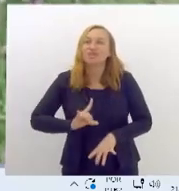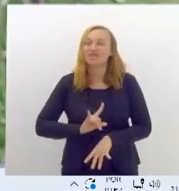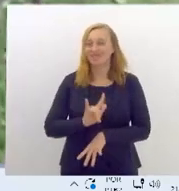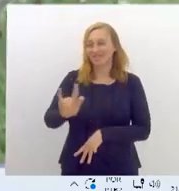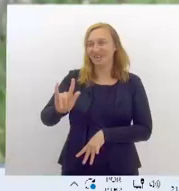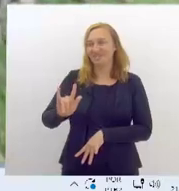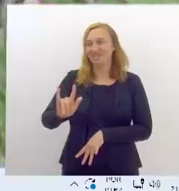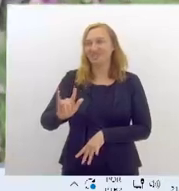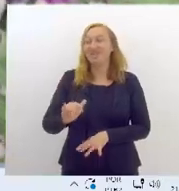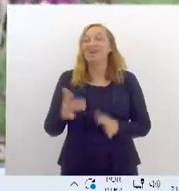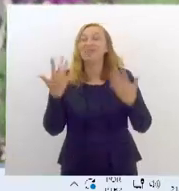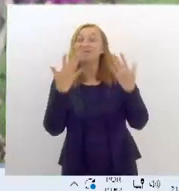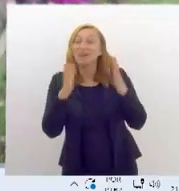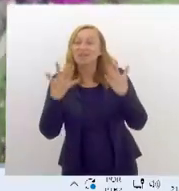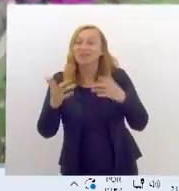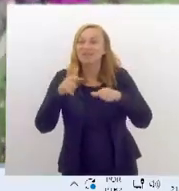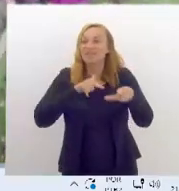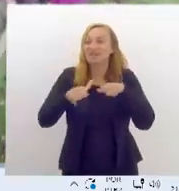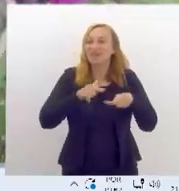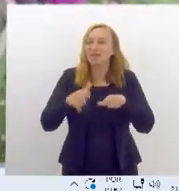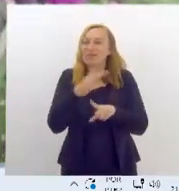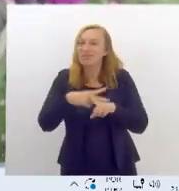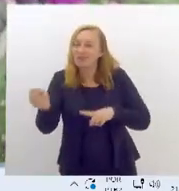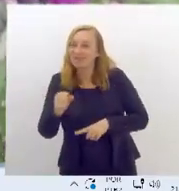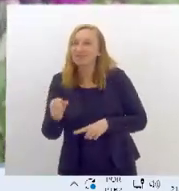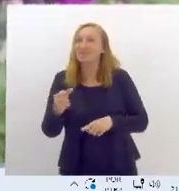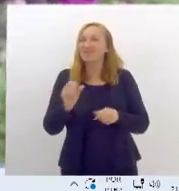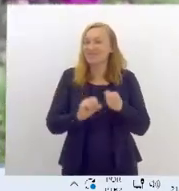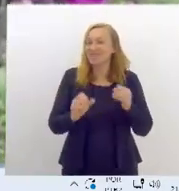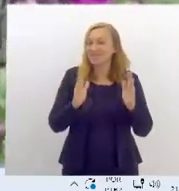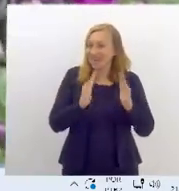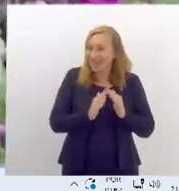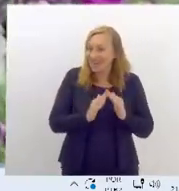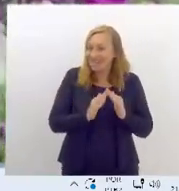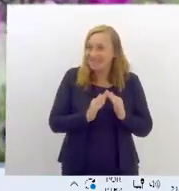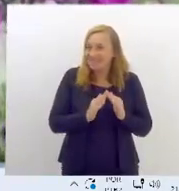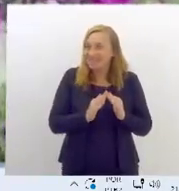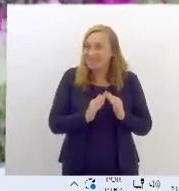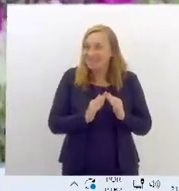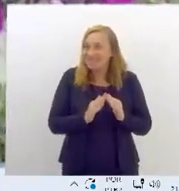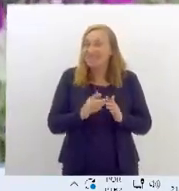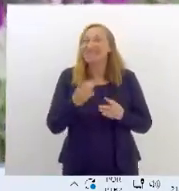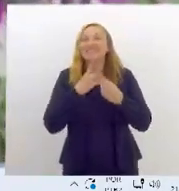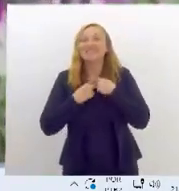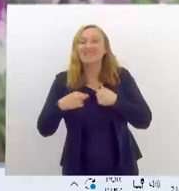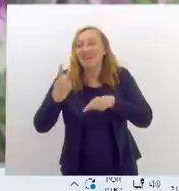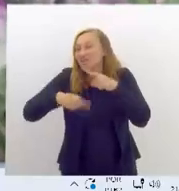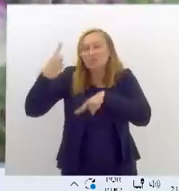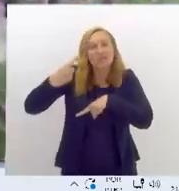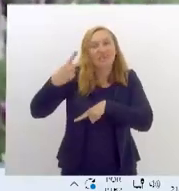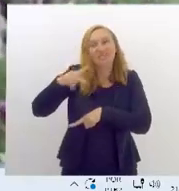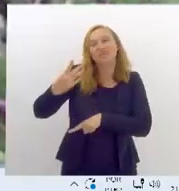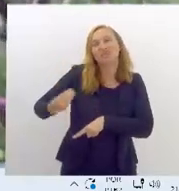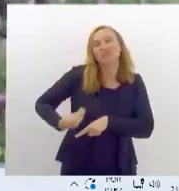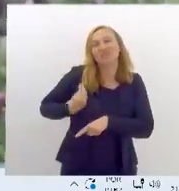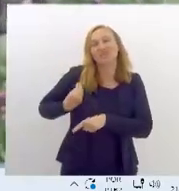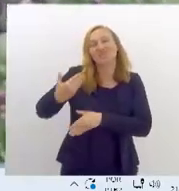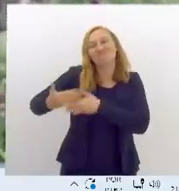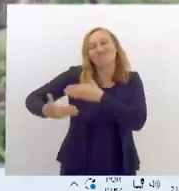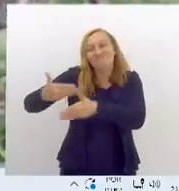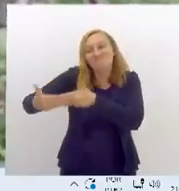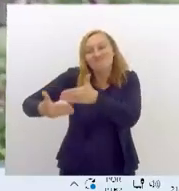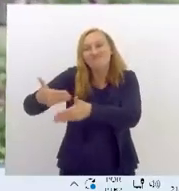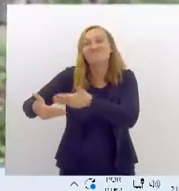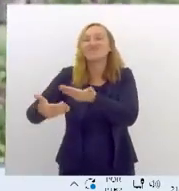parabenizar trabalho vitorioso que você fez nessa casa e te desejar muito sucesso na sua nova jornada